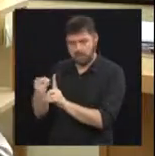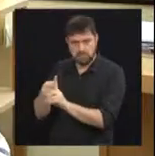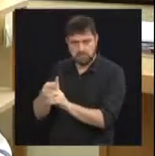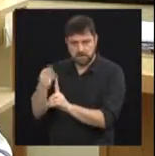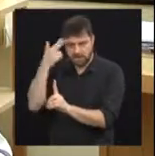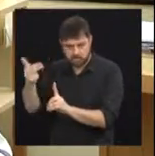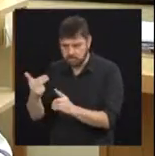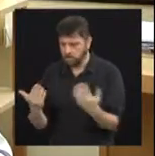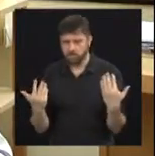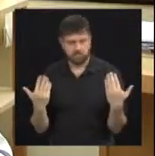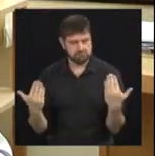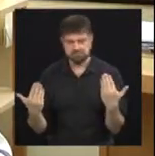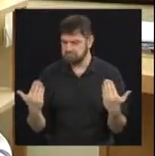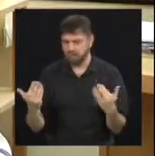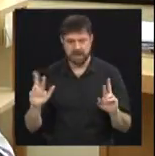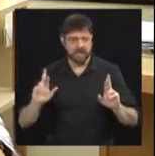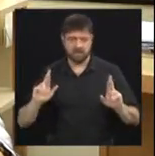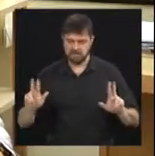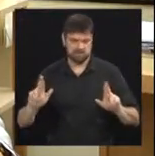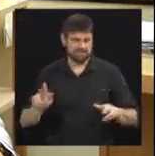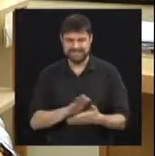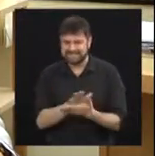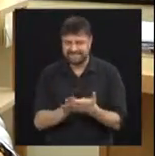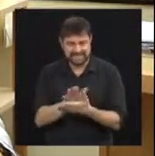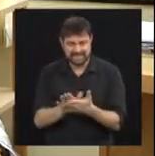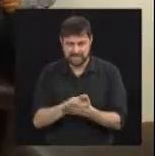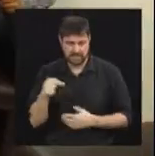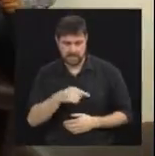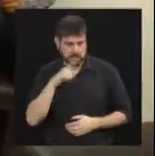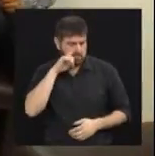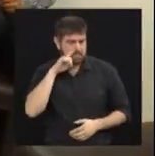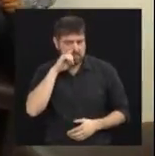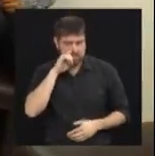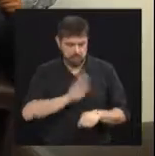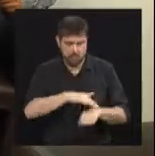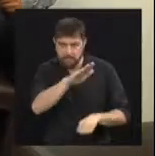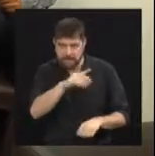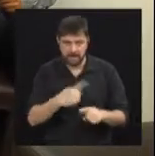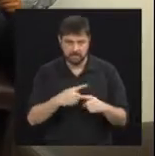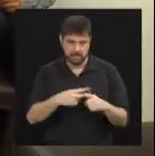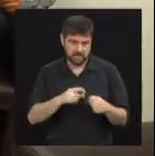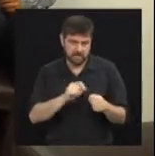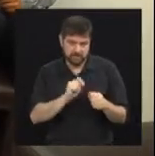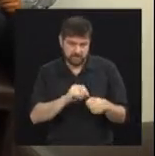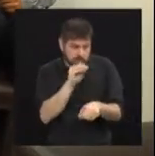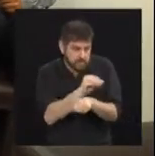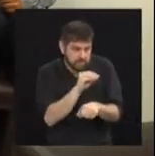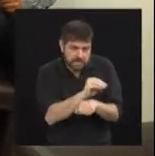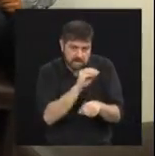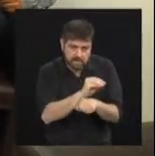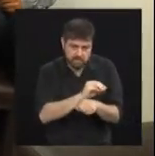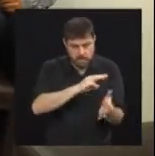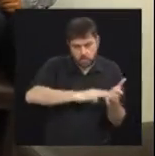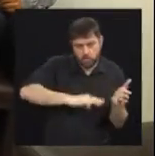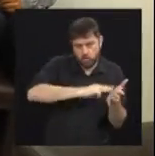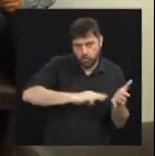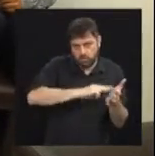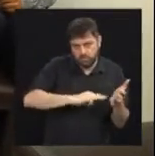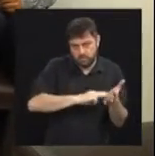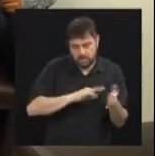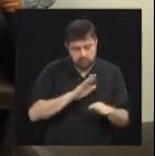engravidou naturalmente. Ou seja, não é uma gestação de maior risco apenas pelo fato de ter sido submetida à fertilização in vitro ou a qualquer